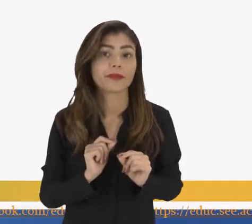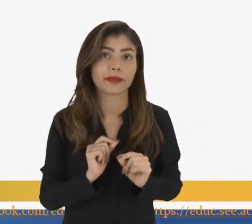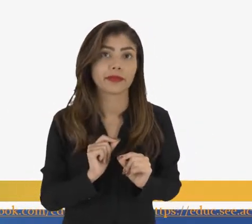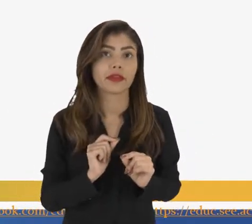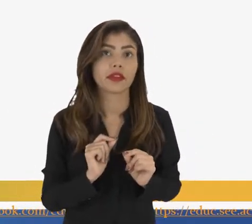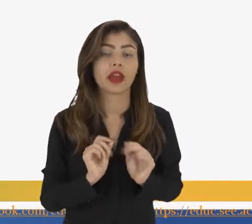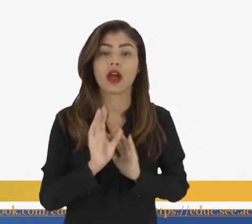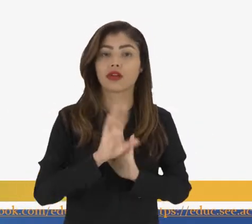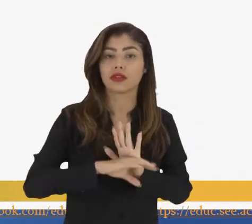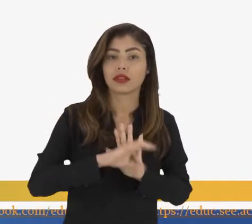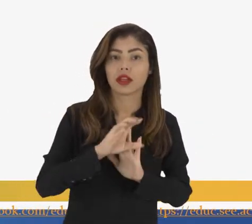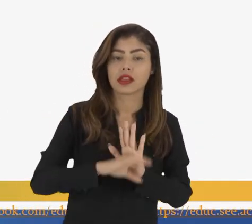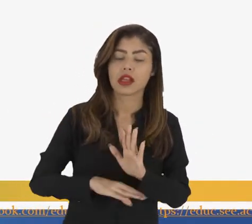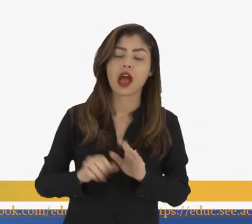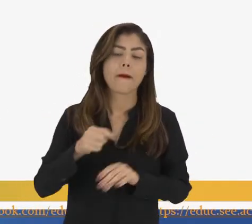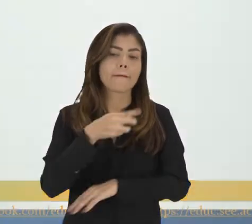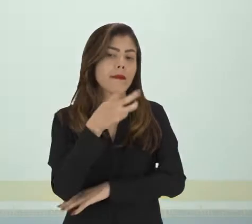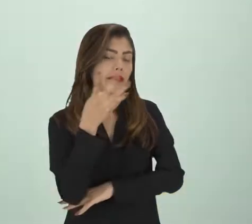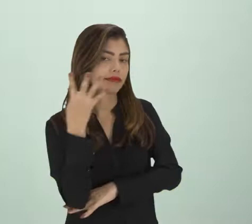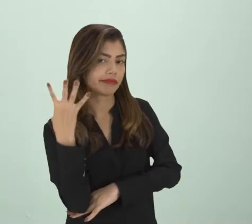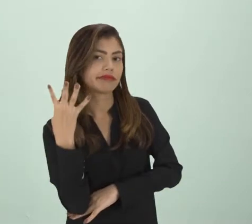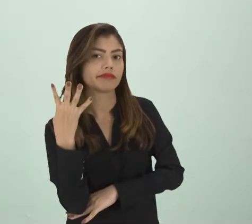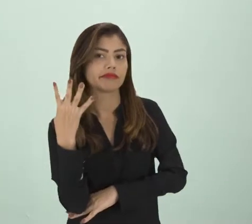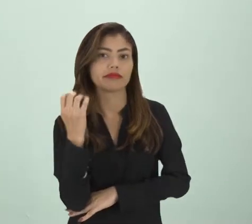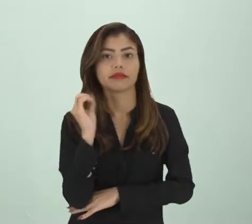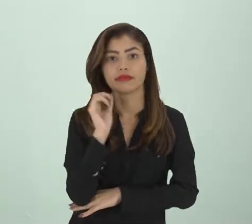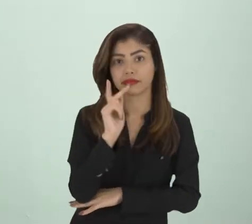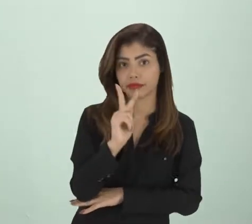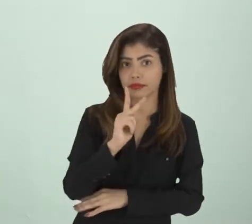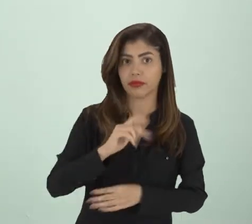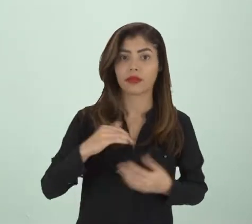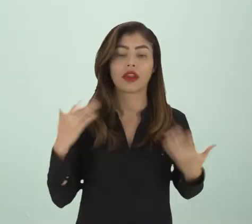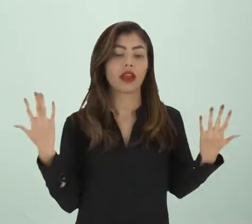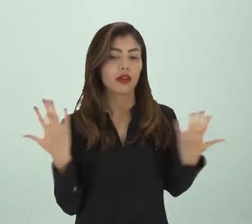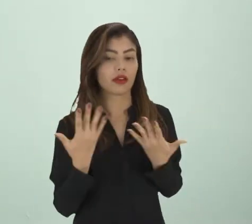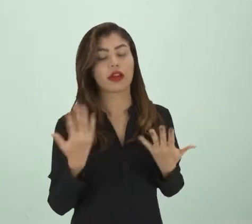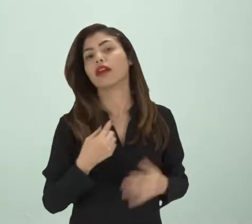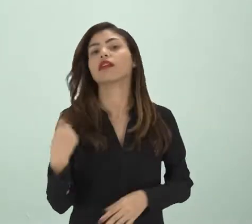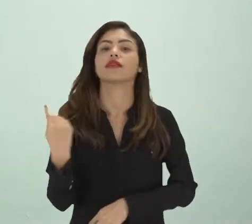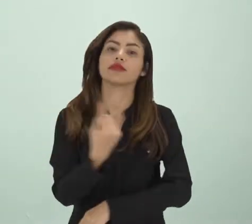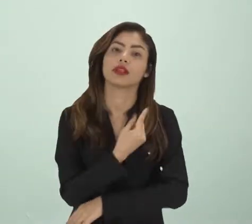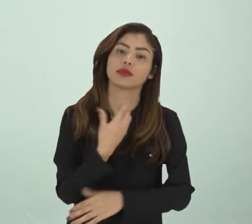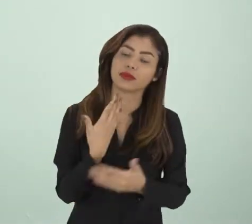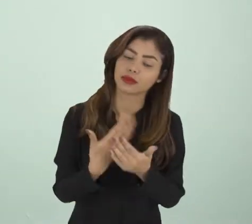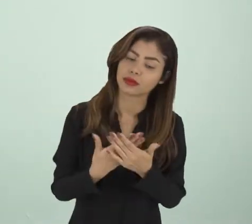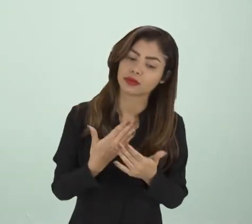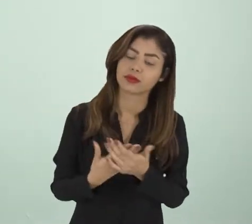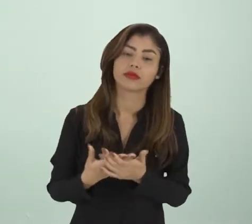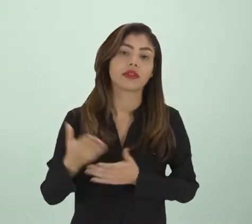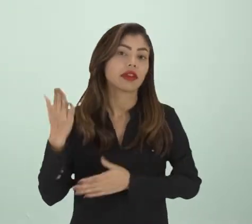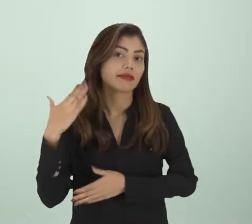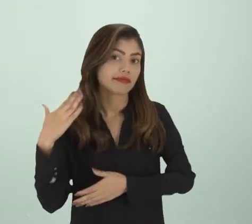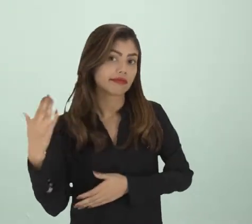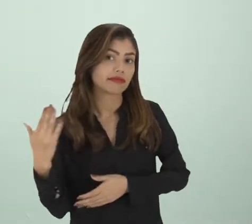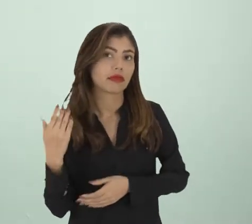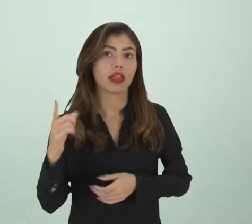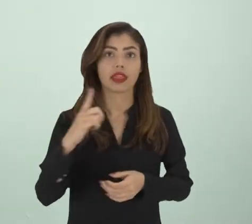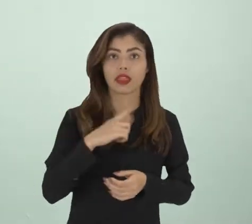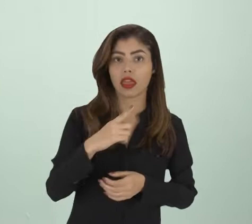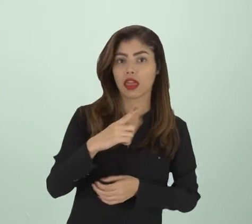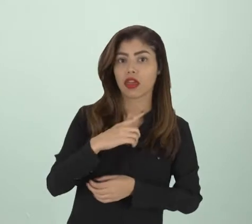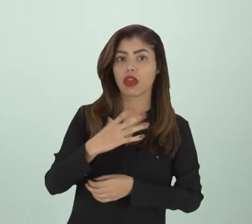calor em uma abordagem mais quantitativa, ok? Agora nós vamos estudar o calor